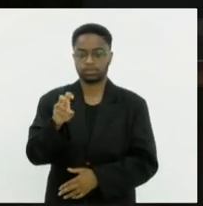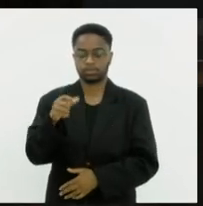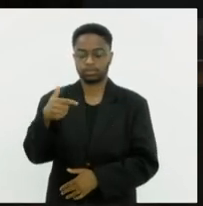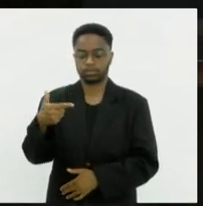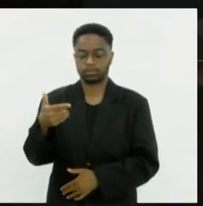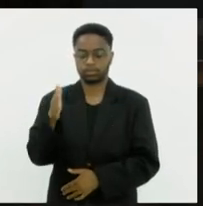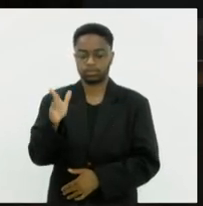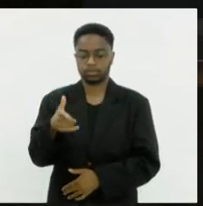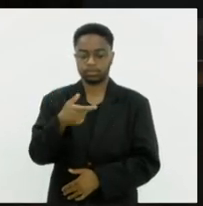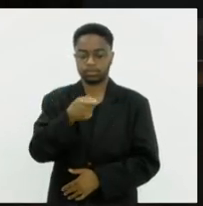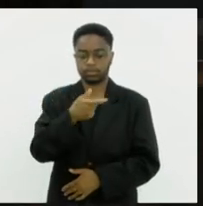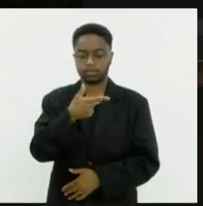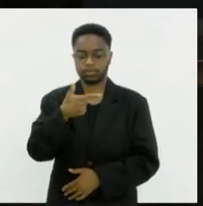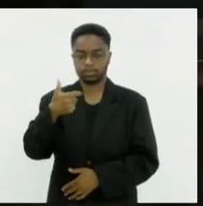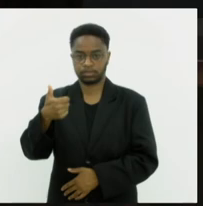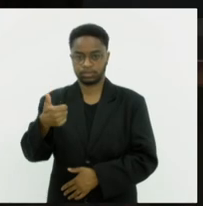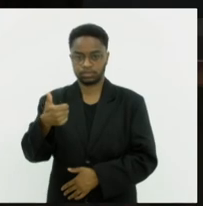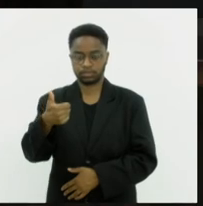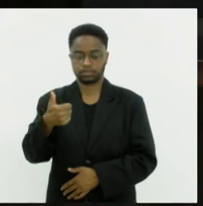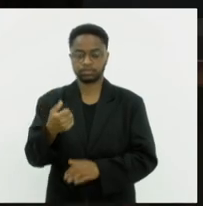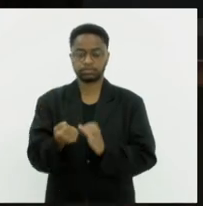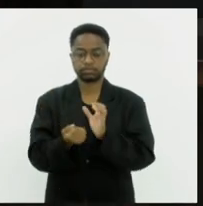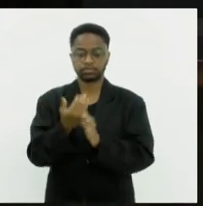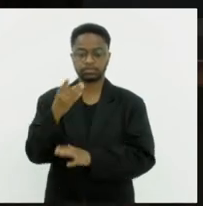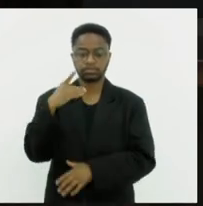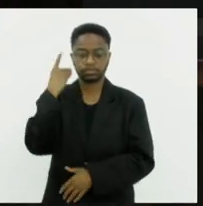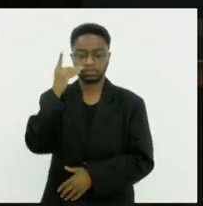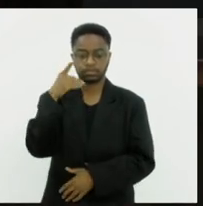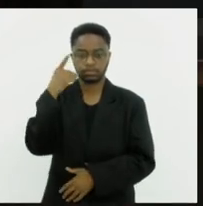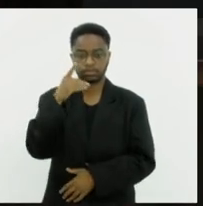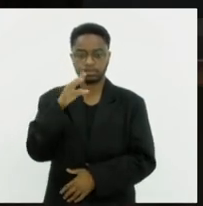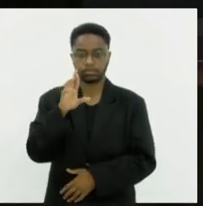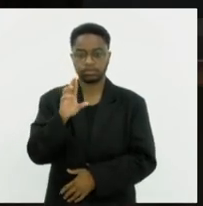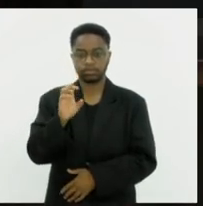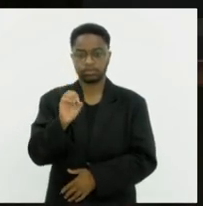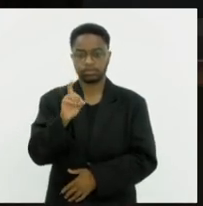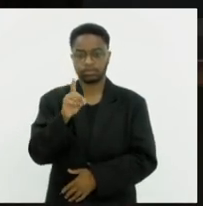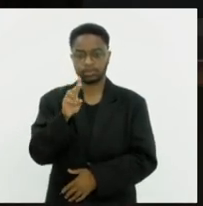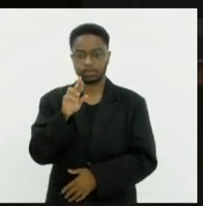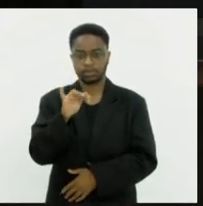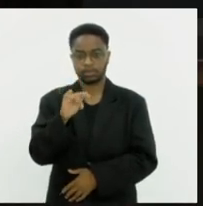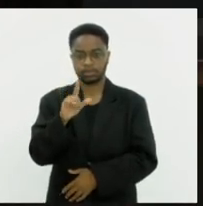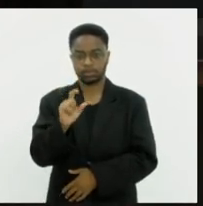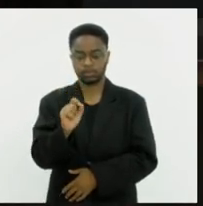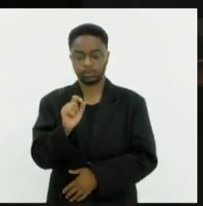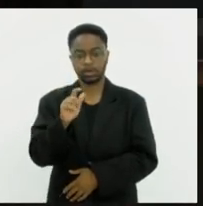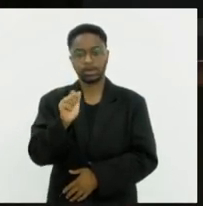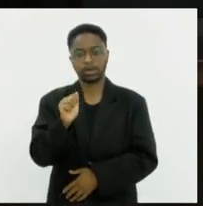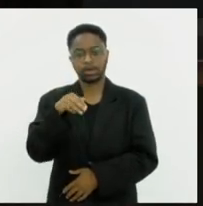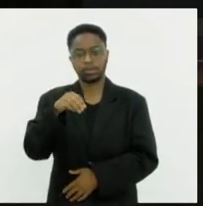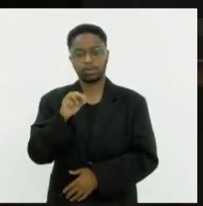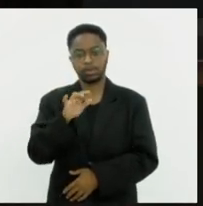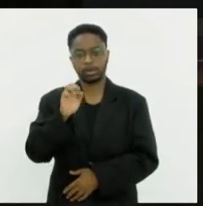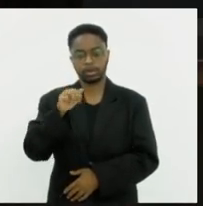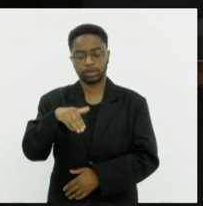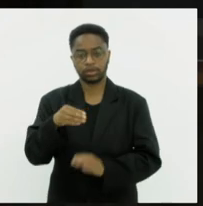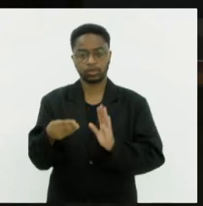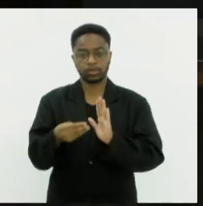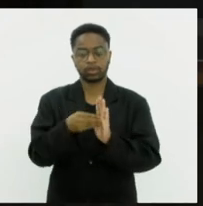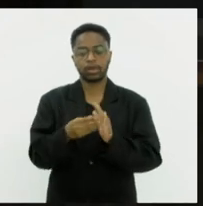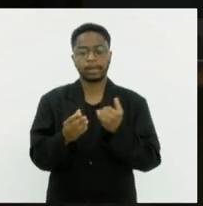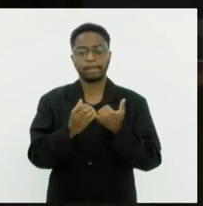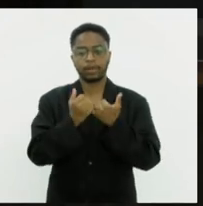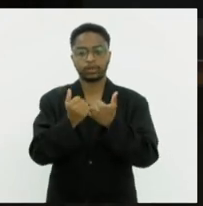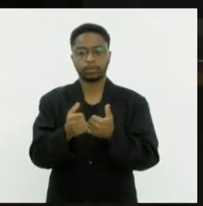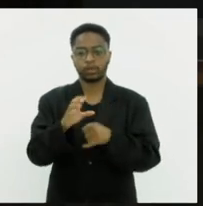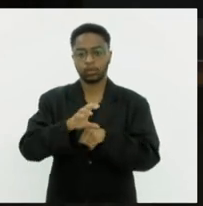4552 de 2021, de autoria do deputado Rodrigo Amorim, que declara patrimônio cultural e